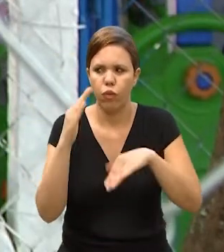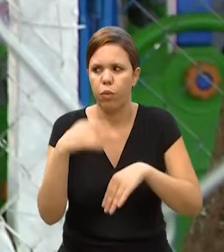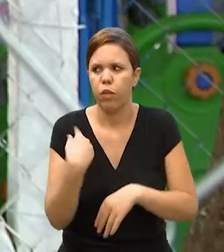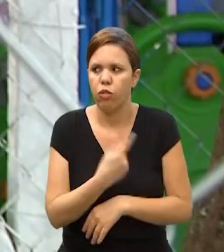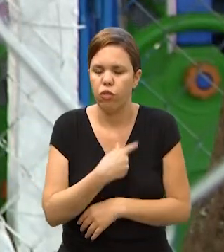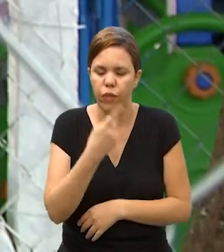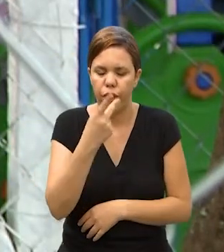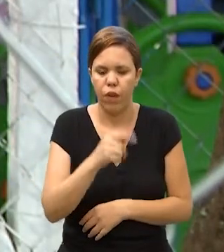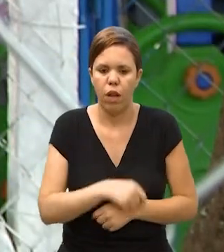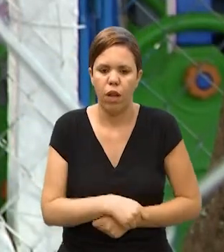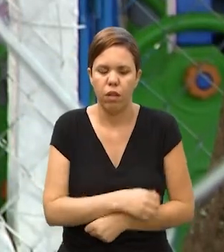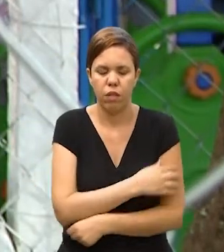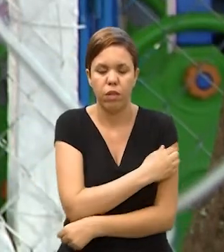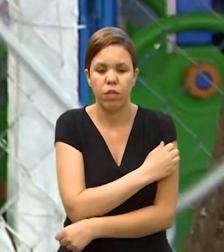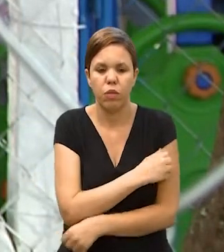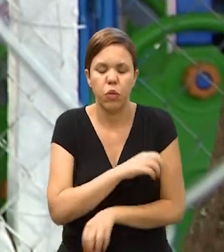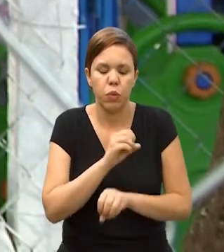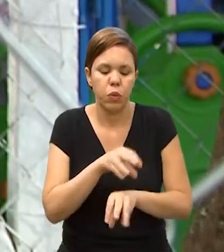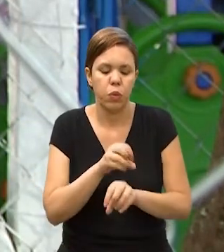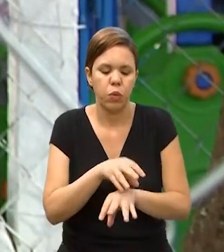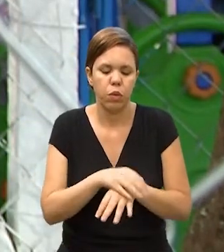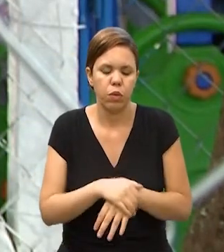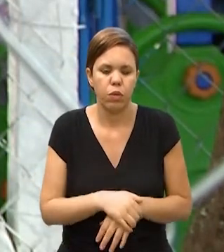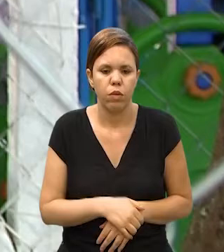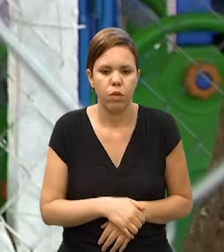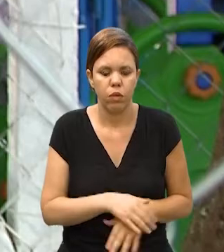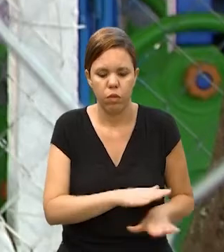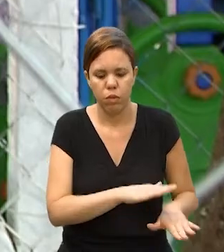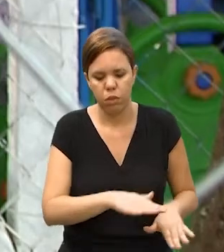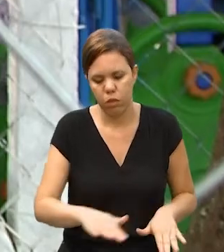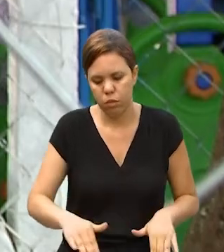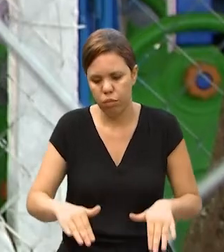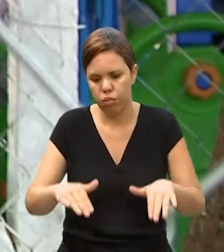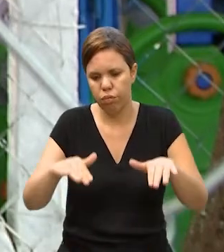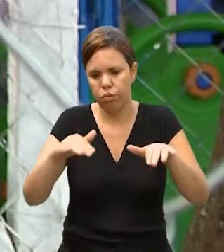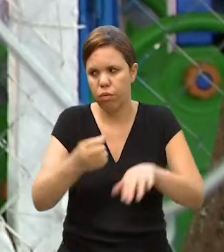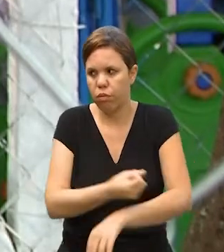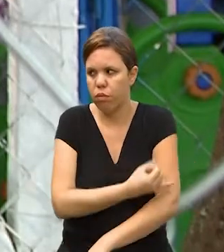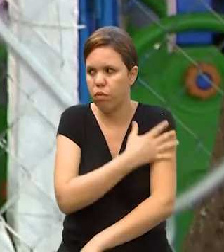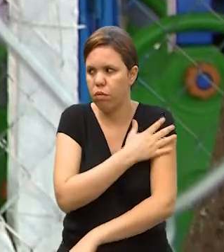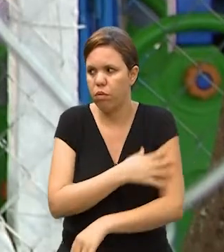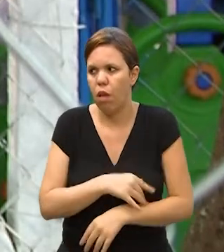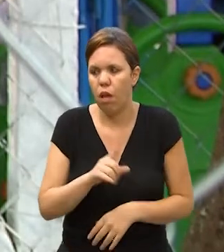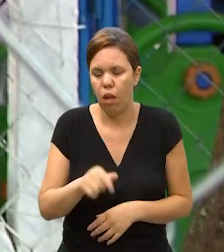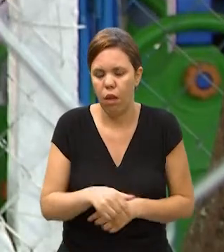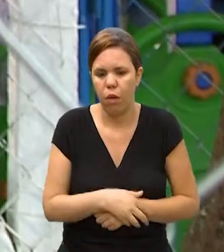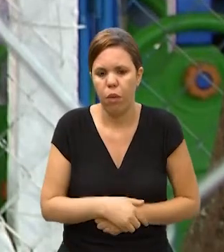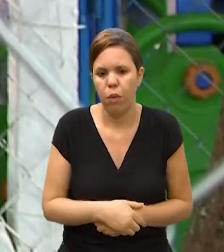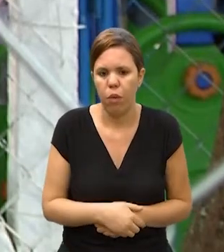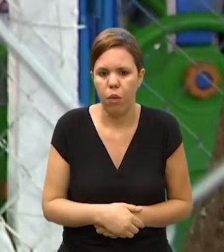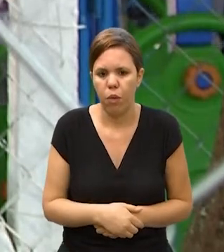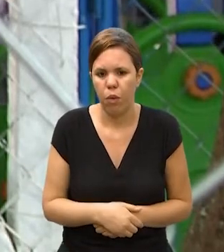gente fala do ensino maternal, ensino fundamental, ele é